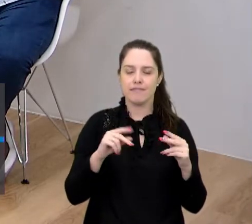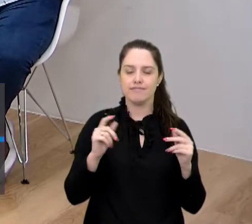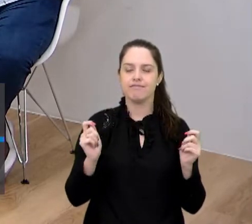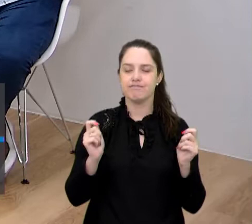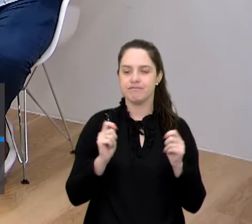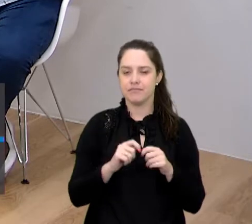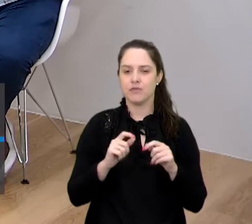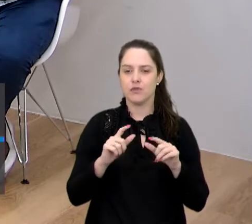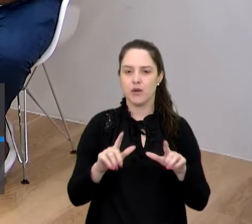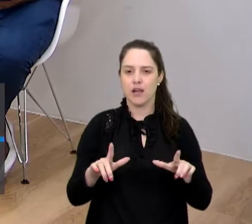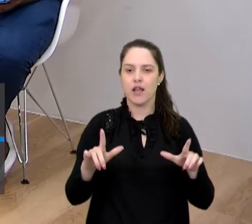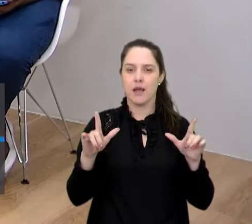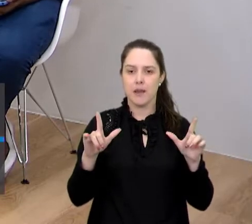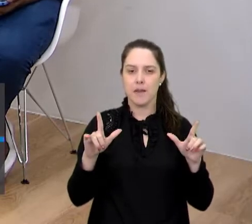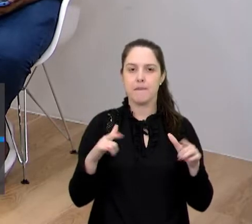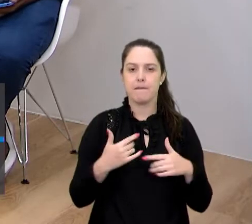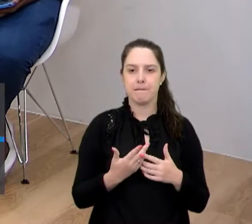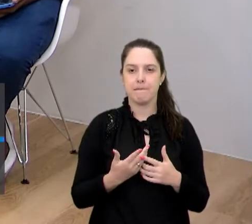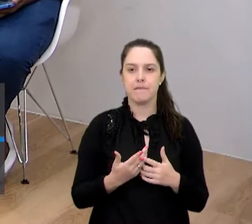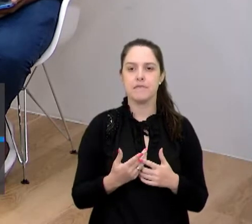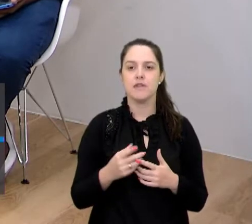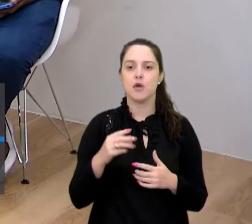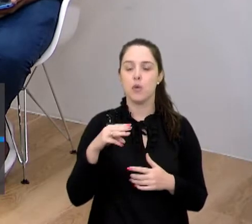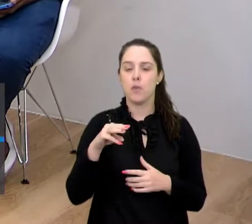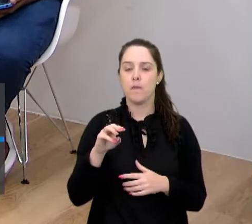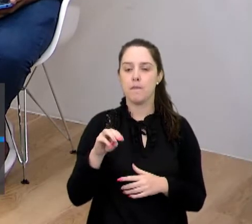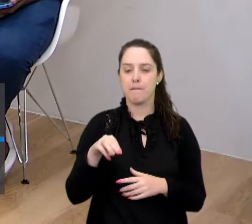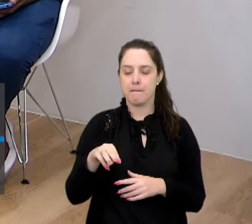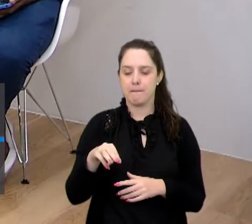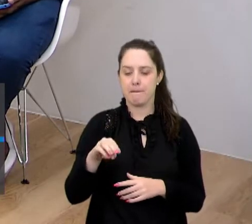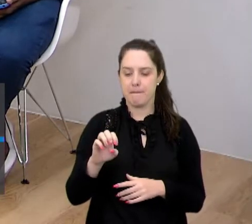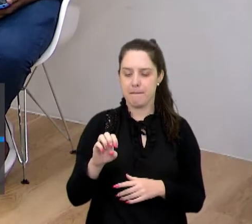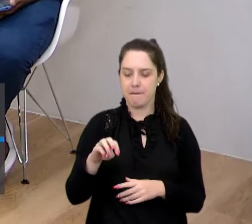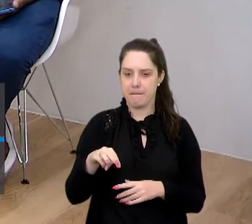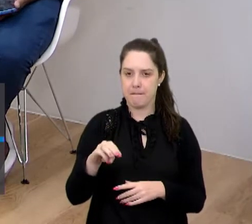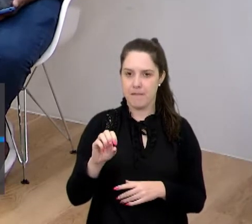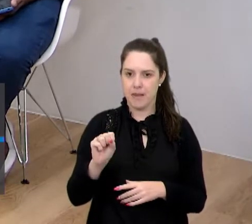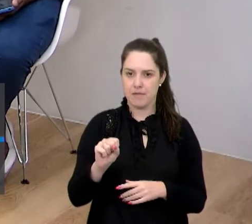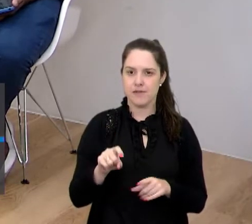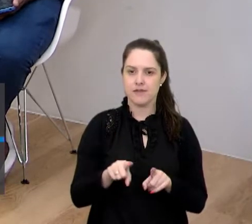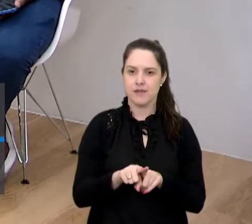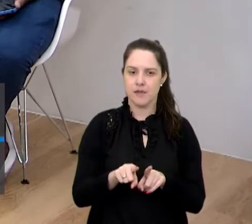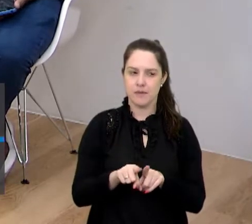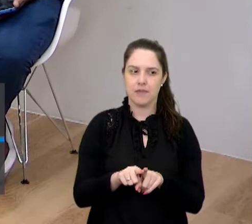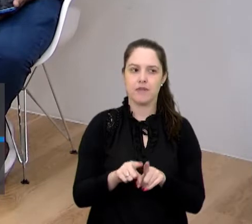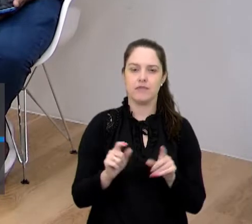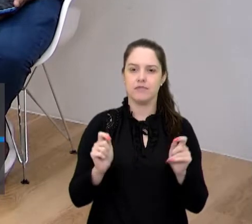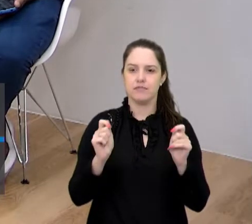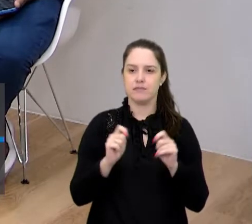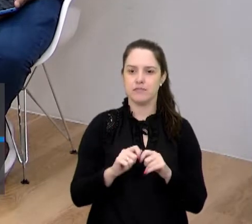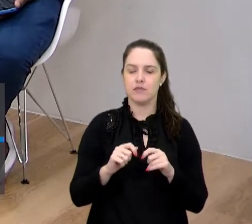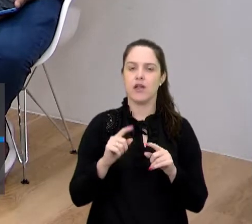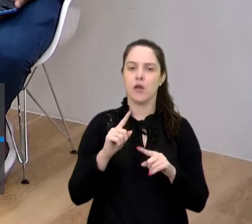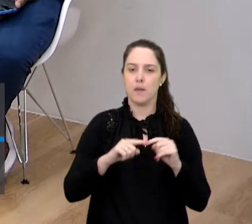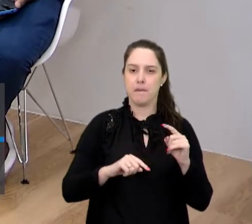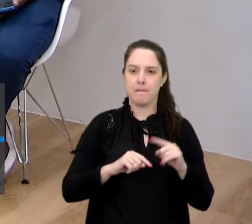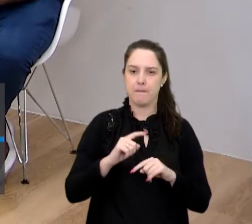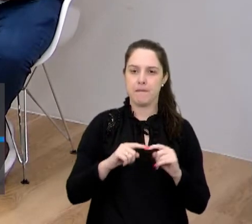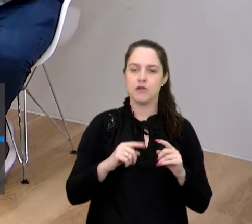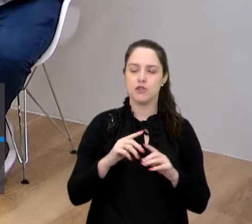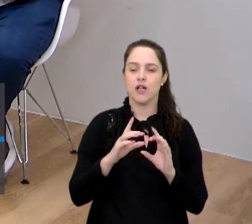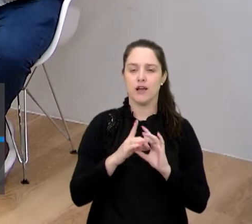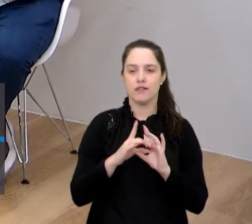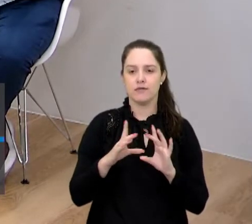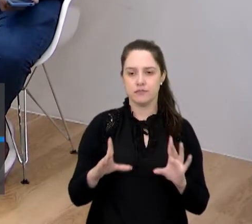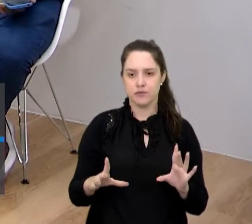da imagem com a palavra. E o meme é isso, a pessoa tem muita habilidade com a palavra, ela não precisa desenhar porque ela já tem o material já disponível, que são